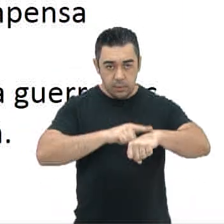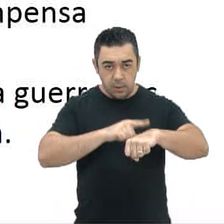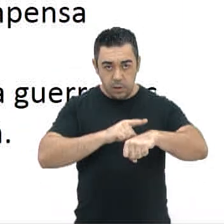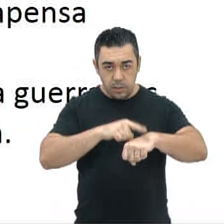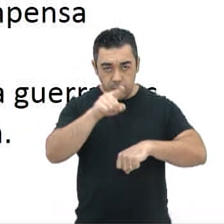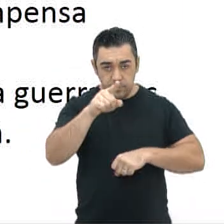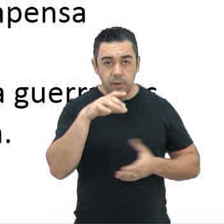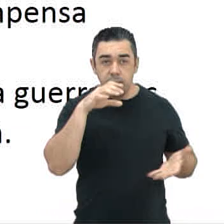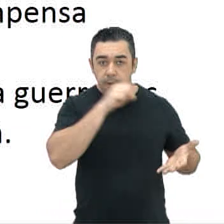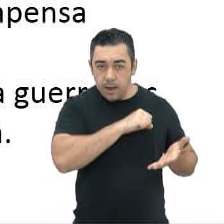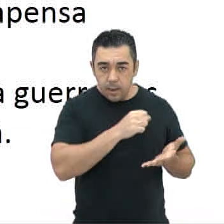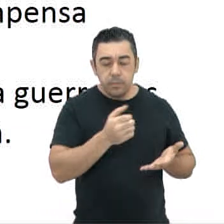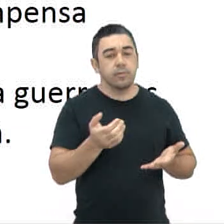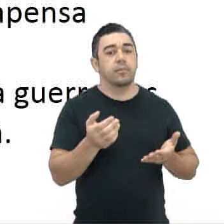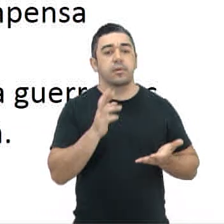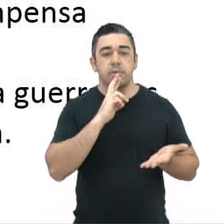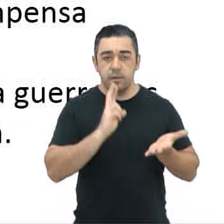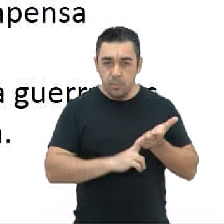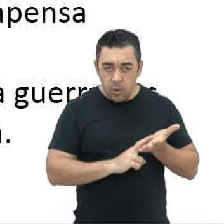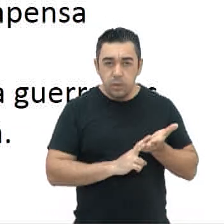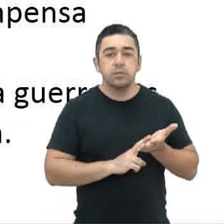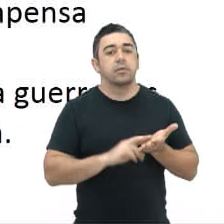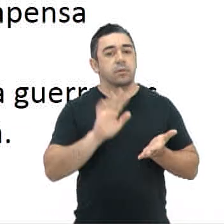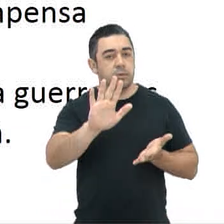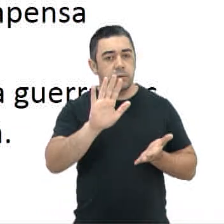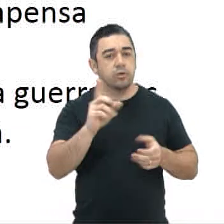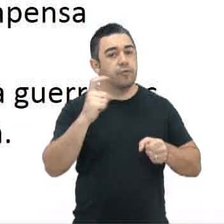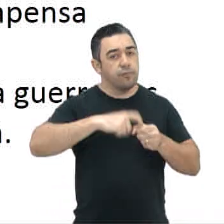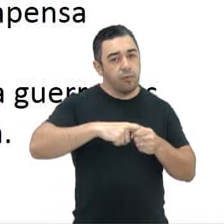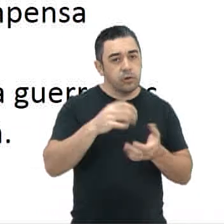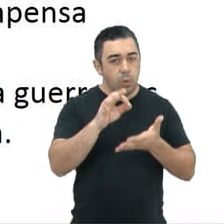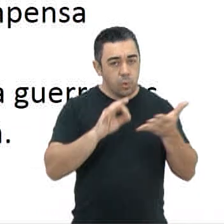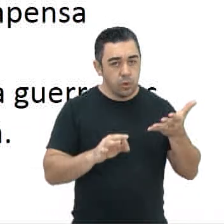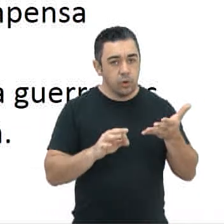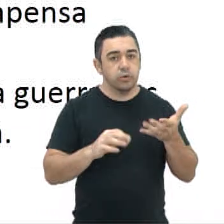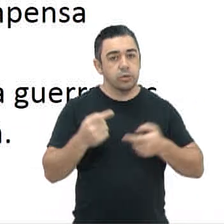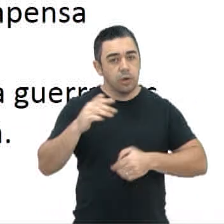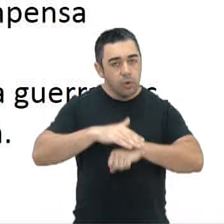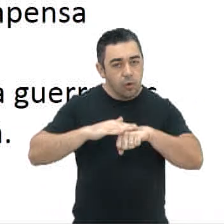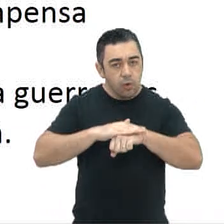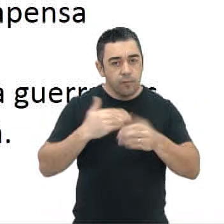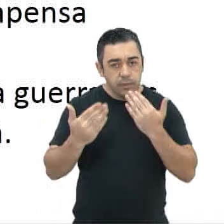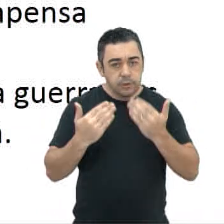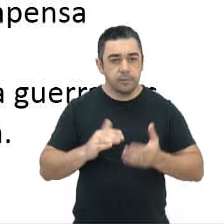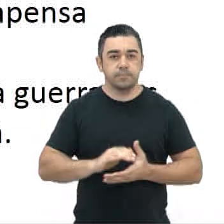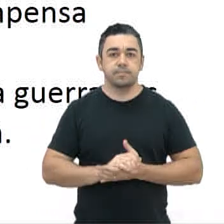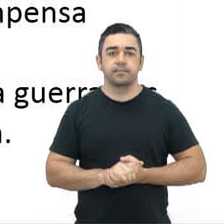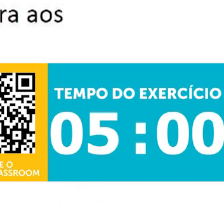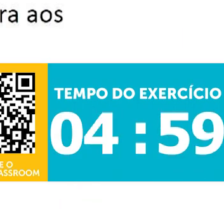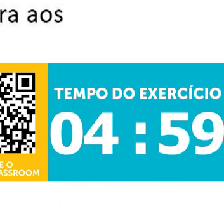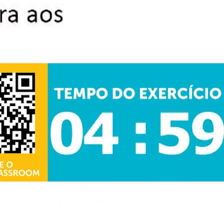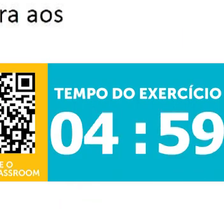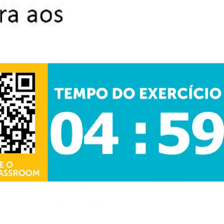tempinho, rapidinho, respondam e daqui a pouquinho nós voltamos para corrigir e discutir essa questão junto com vocês.